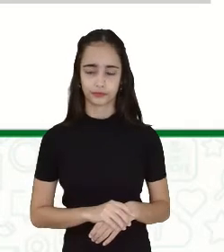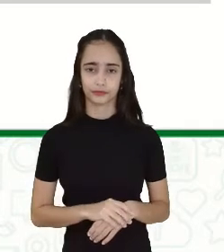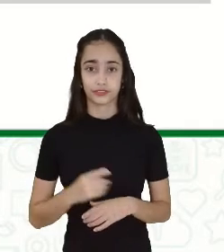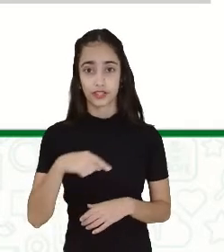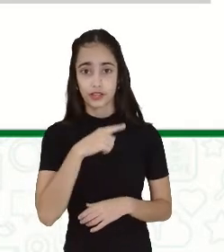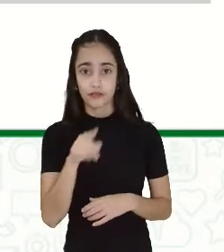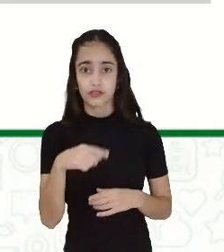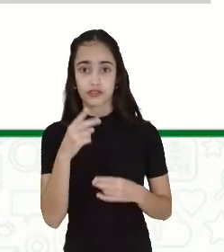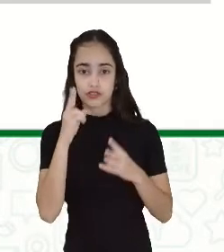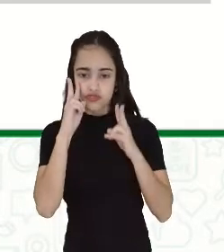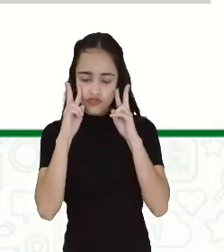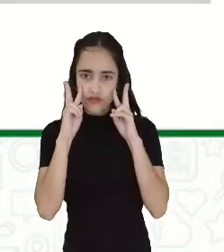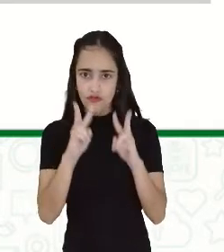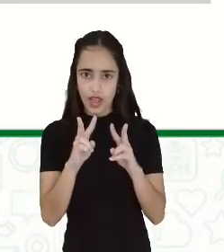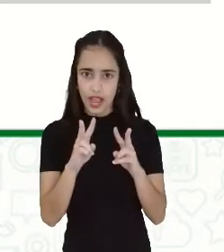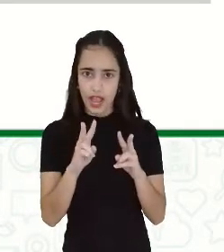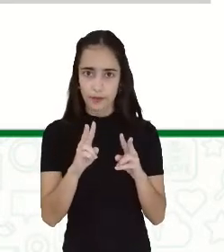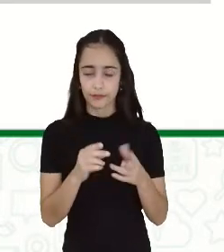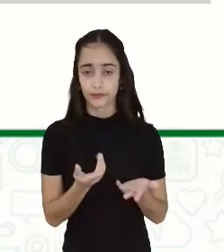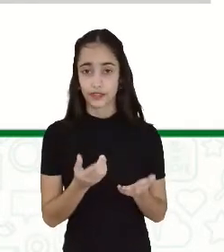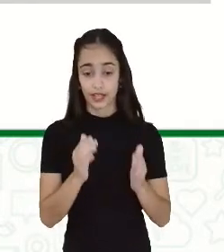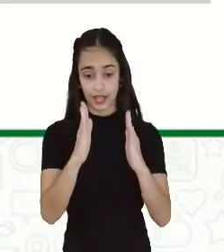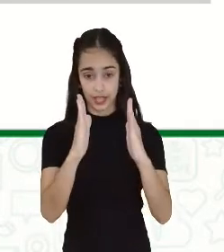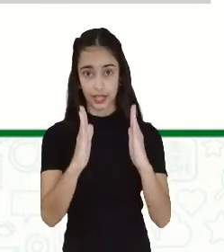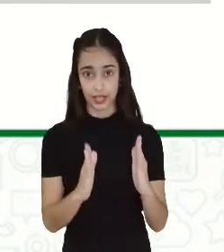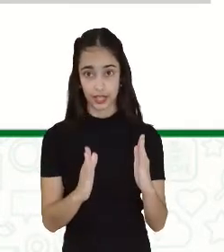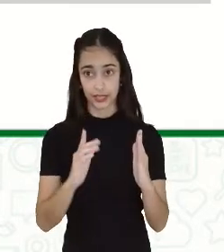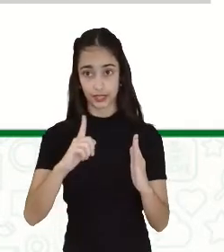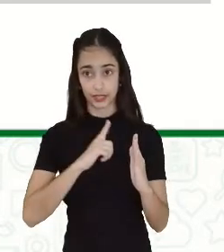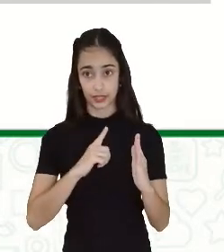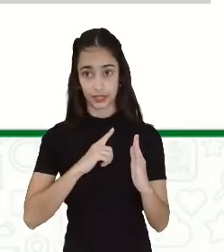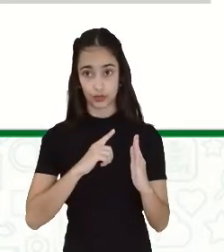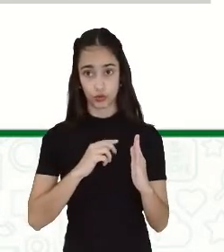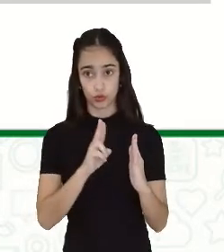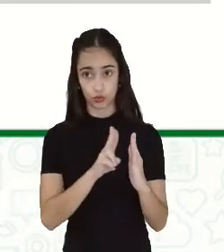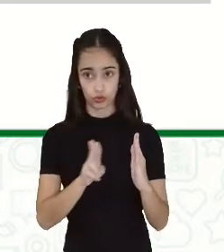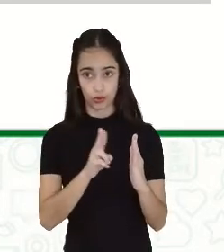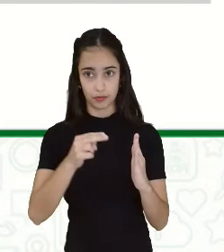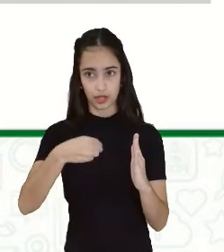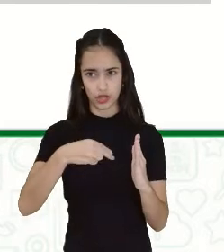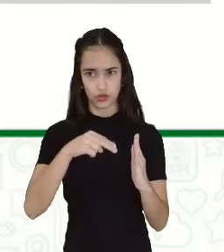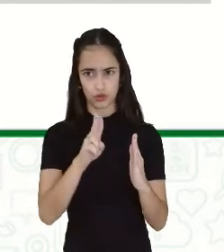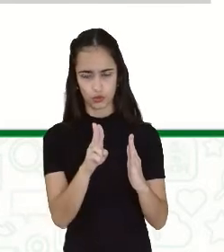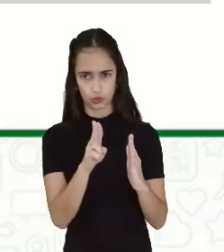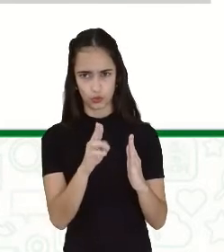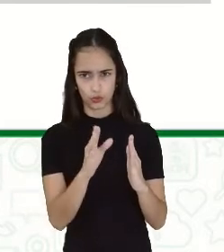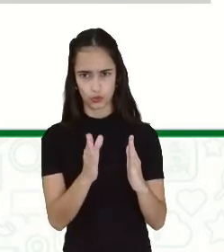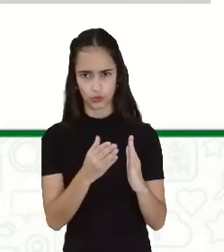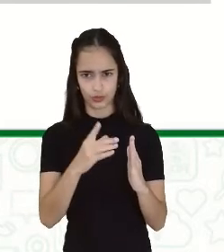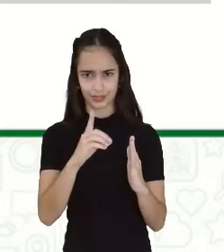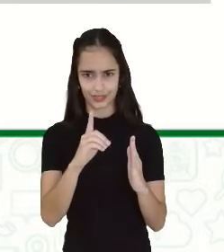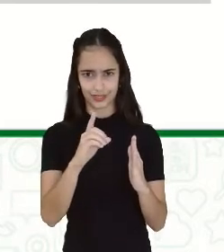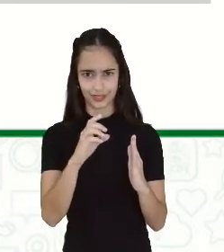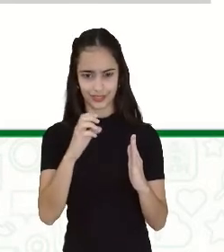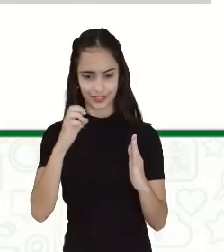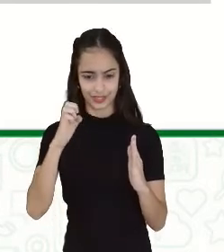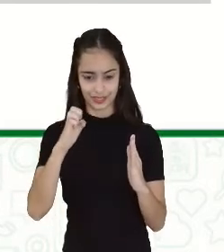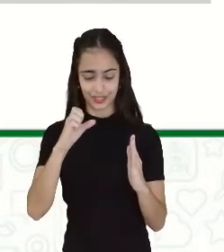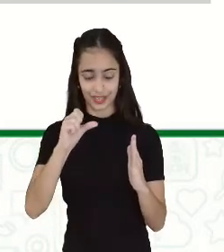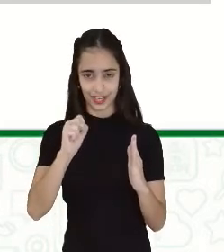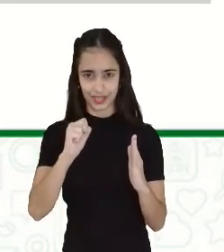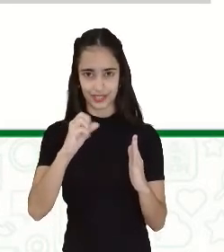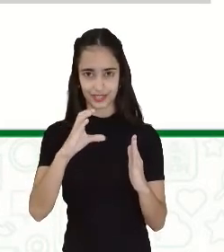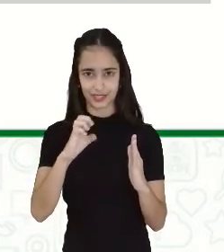essa obra se chama no descendo a escada e aí você olha e só tem né